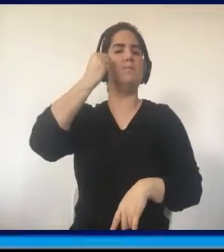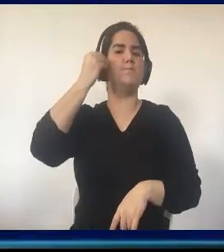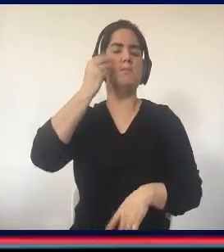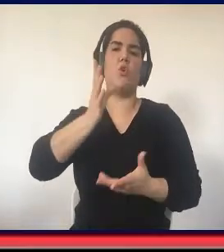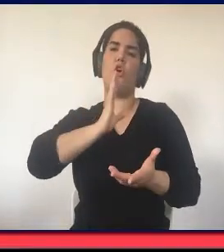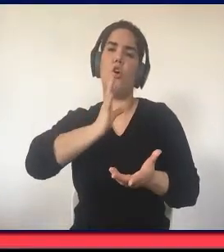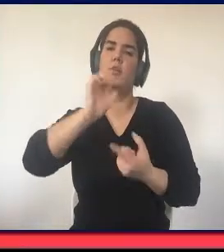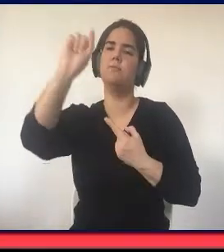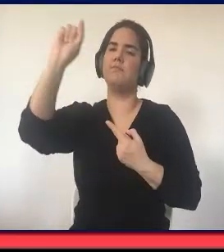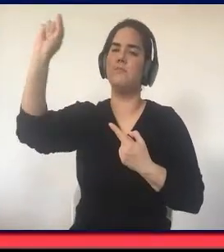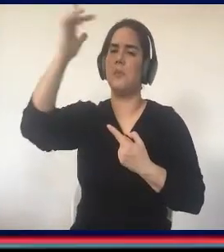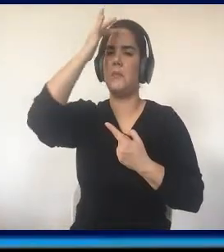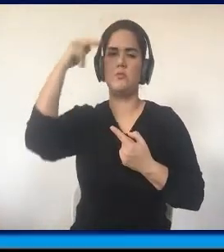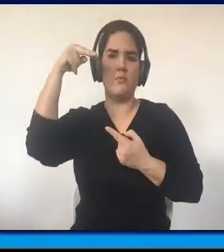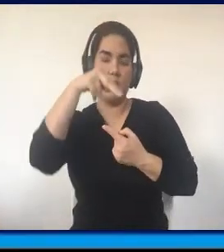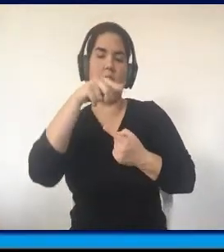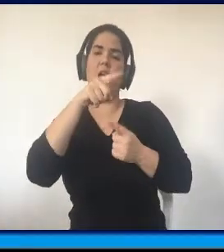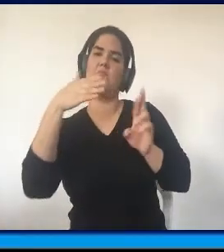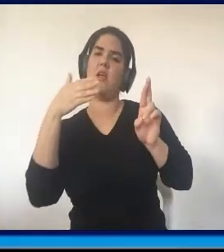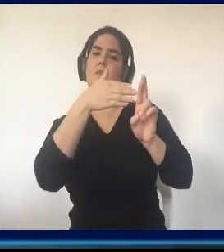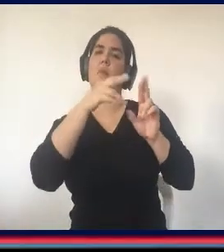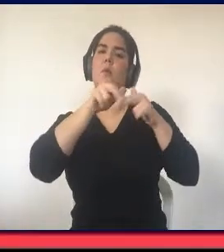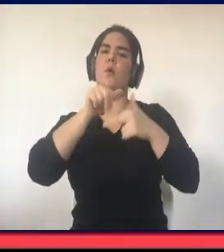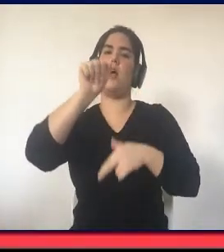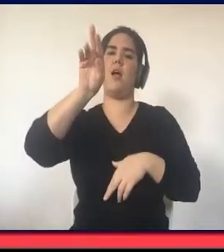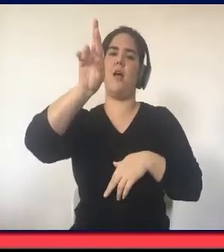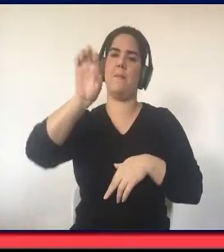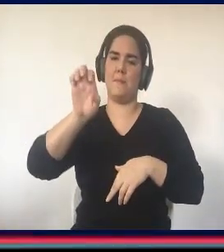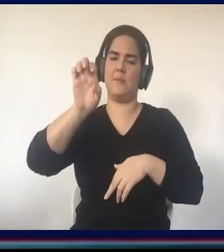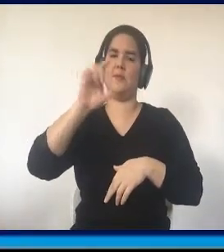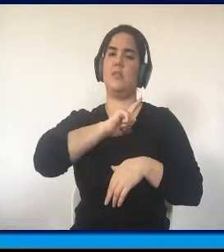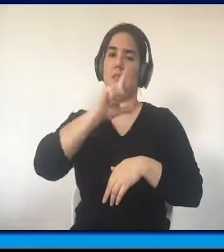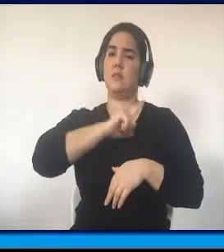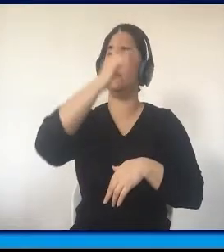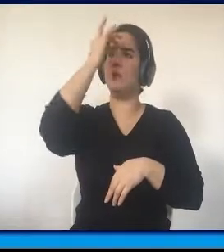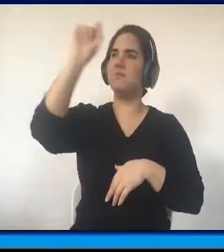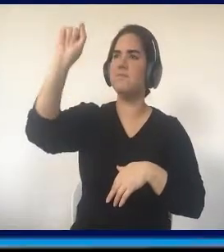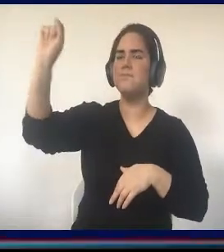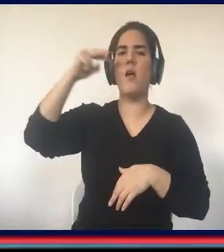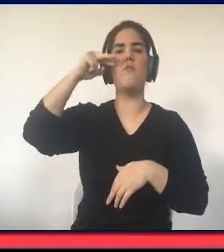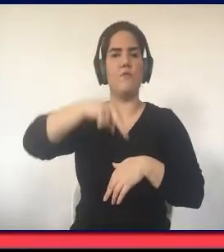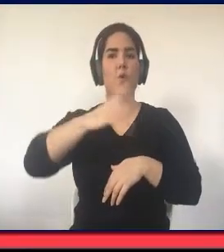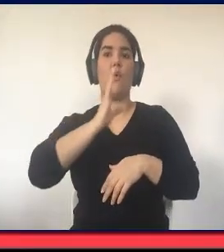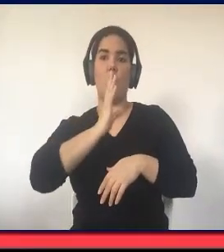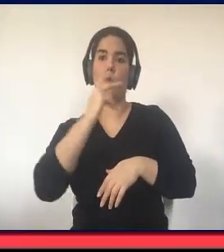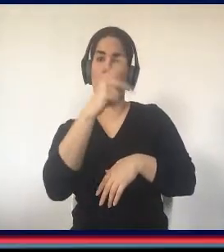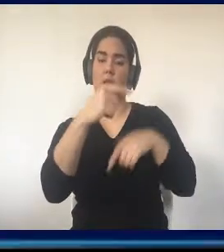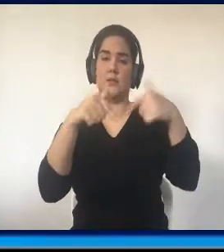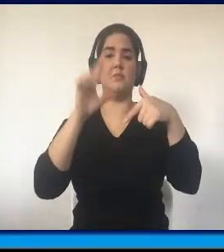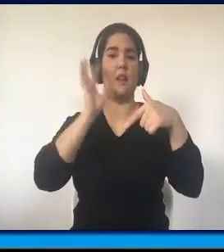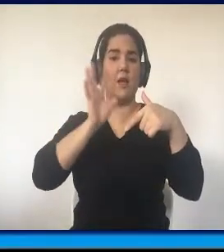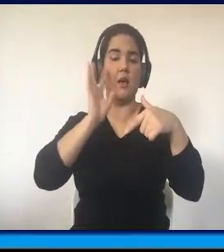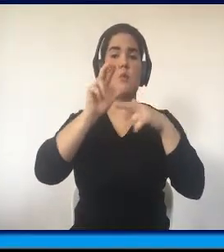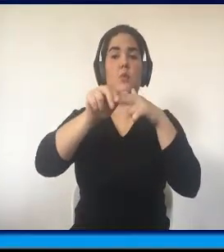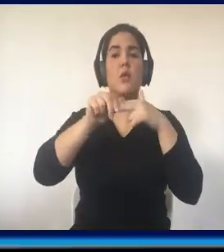por conta da Abre, né? Então muita gente conhece o seu trabalho e isso é muito bacana, porque por trás de você tem vários teóricos que vêm